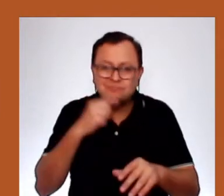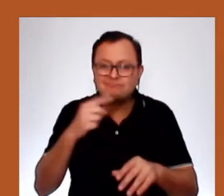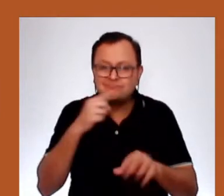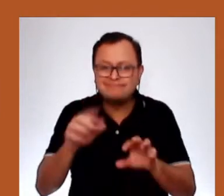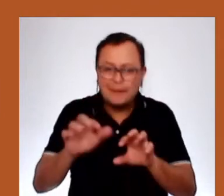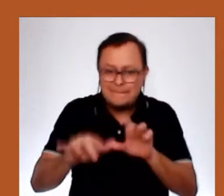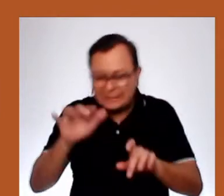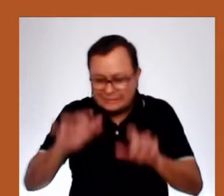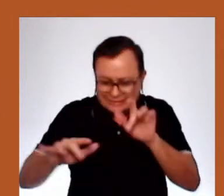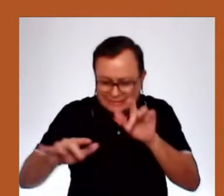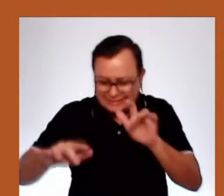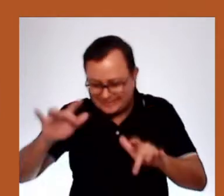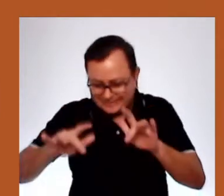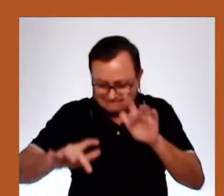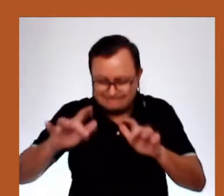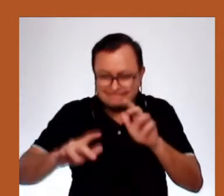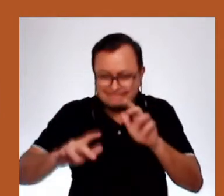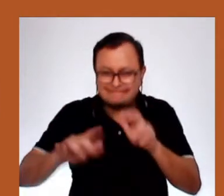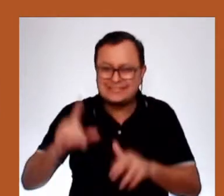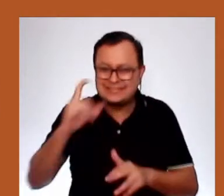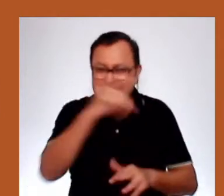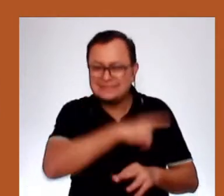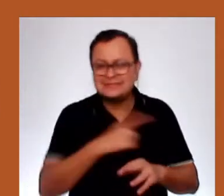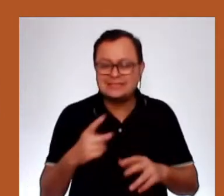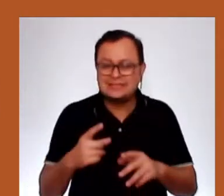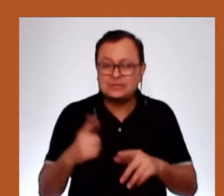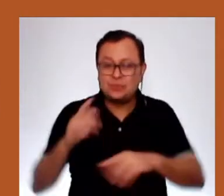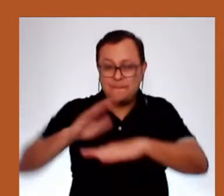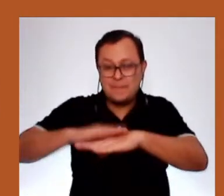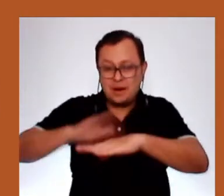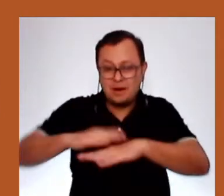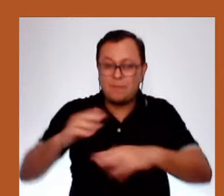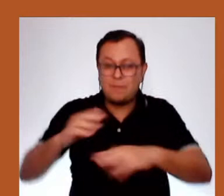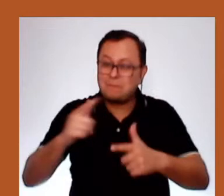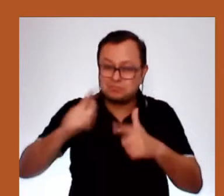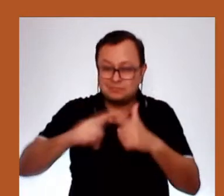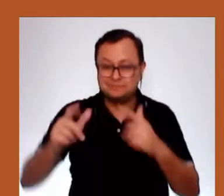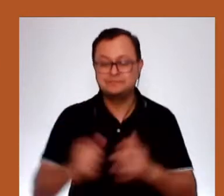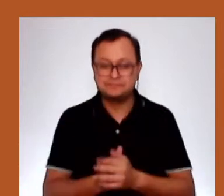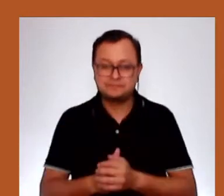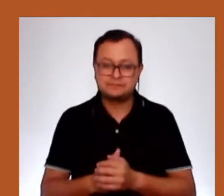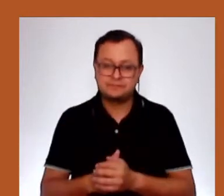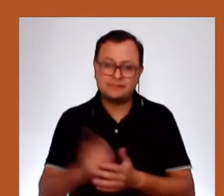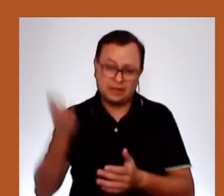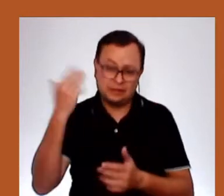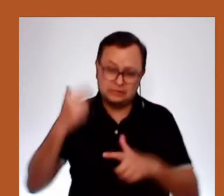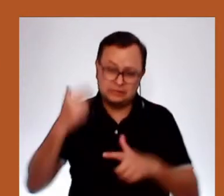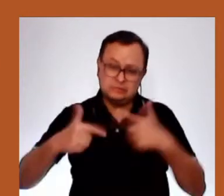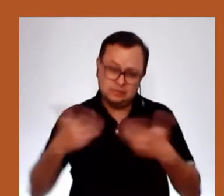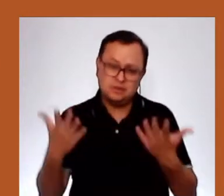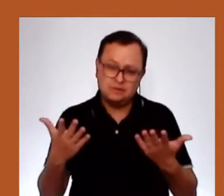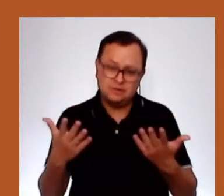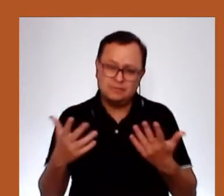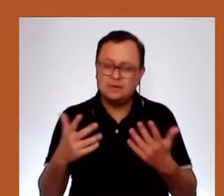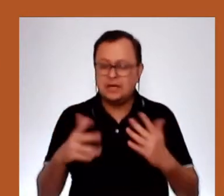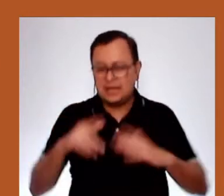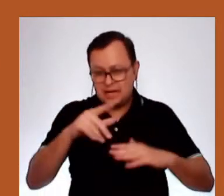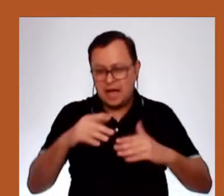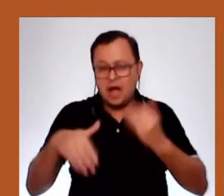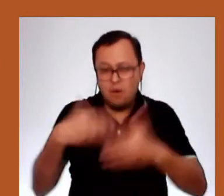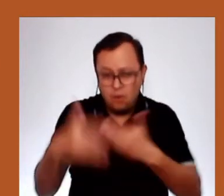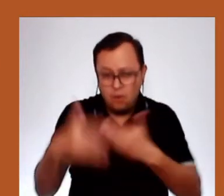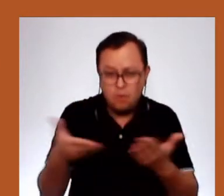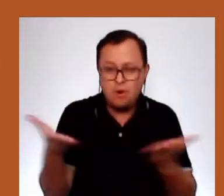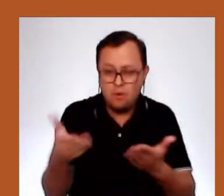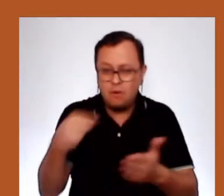jornalista a vida inteira, aquilo era a arma de trabalho dele. E é uma limitação, né? É um fator